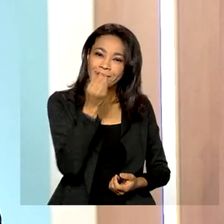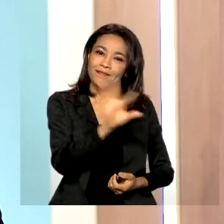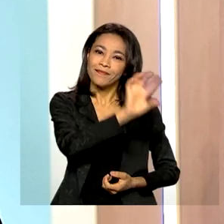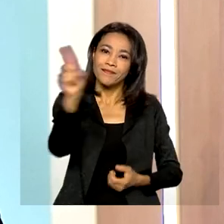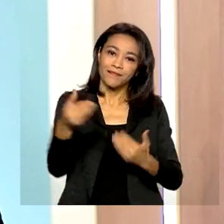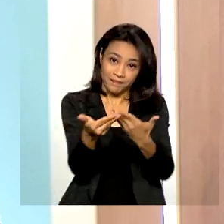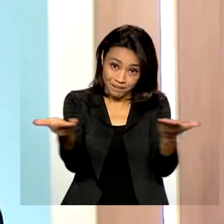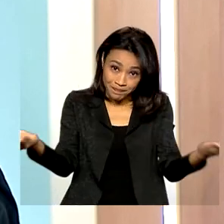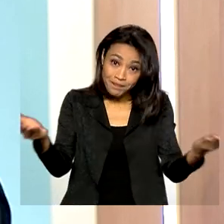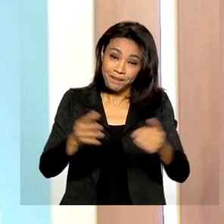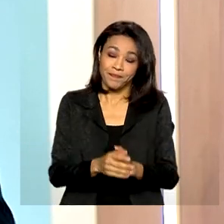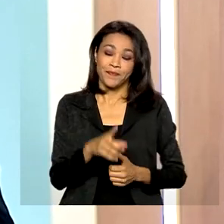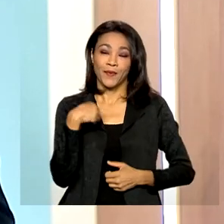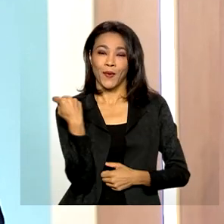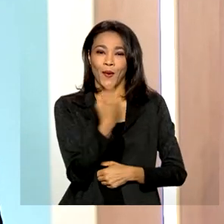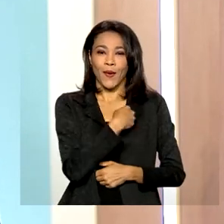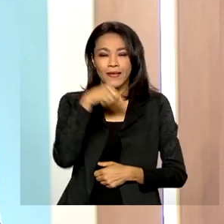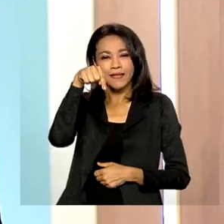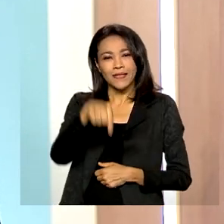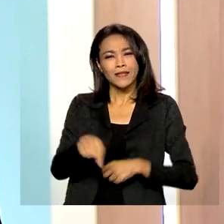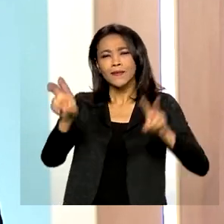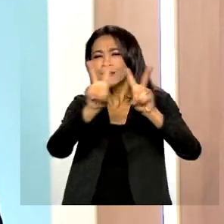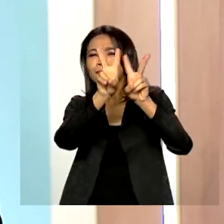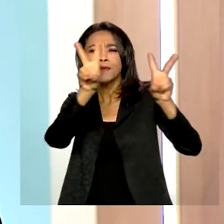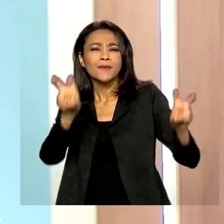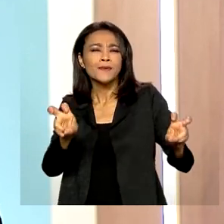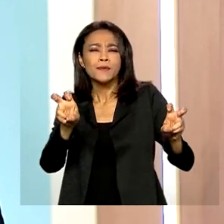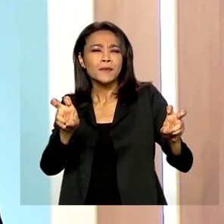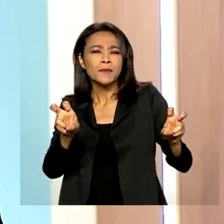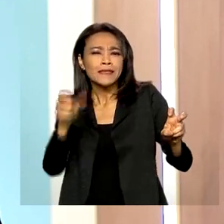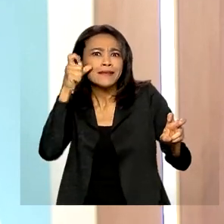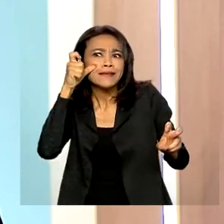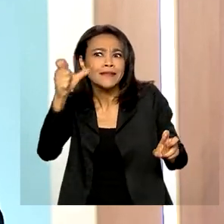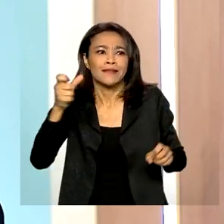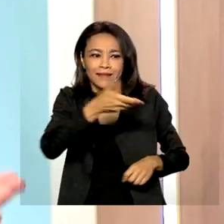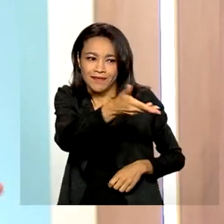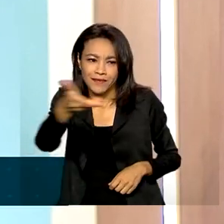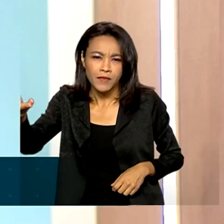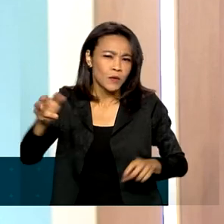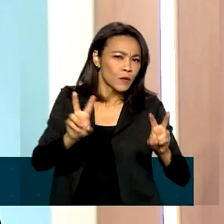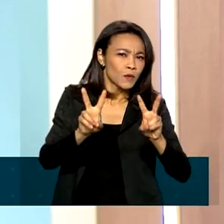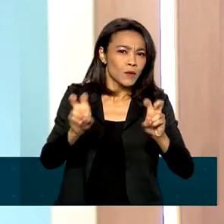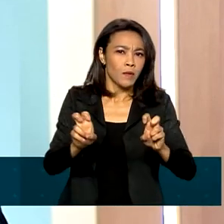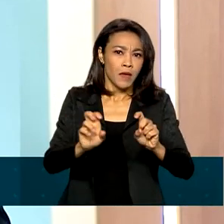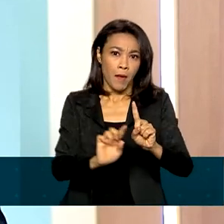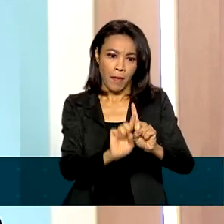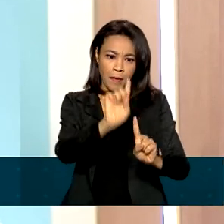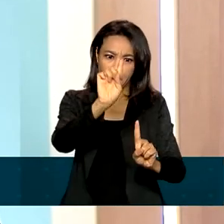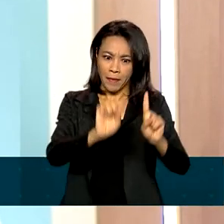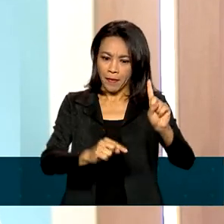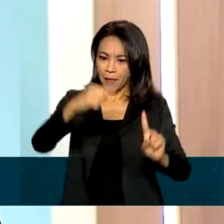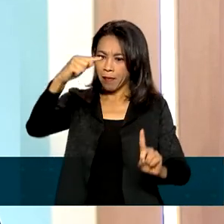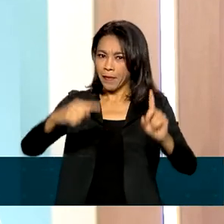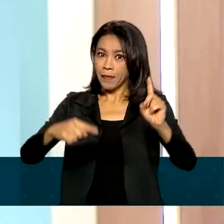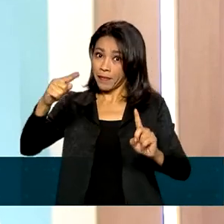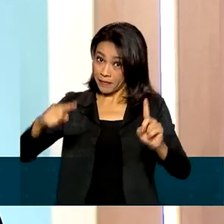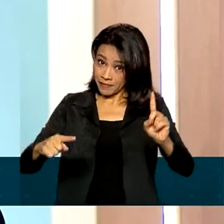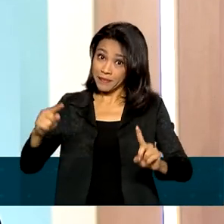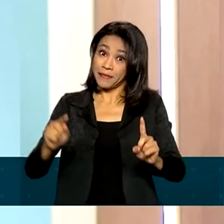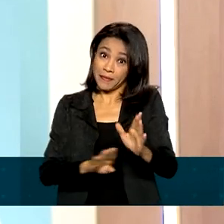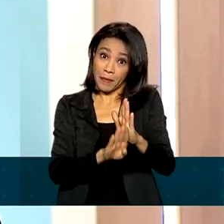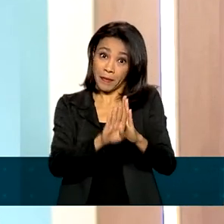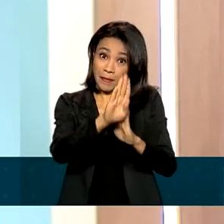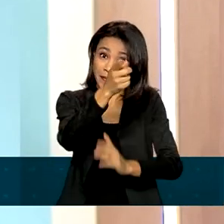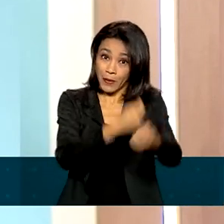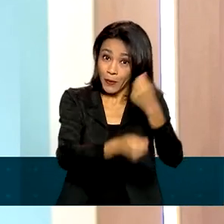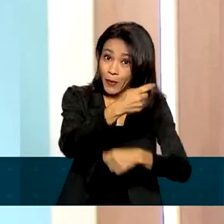todos. Estamos aqui para tratar de um tema de interesse de todos, que é a questão do crescimento econômico e também da inflação. E para tratar de